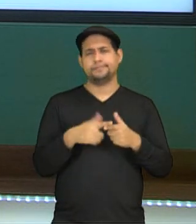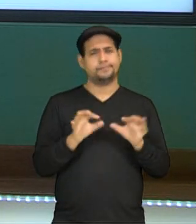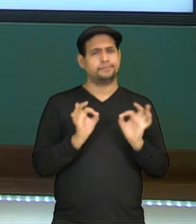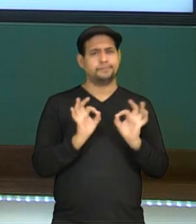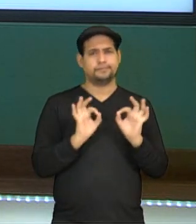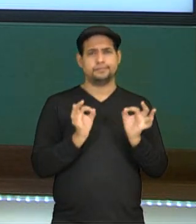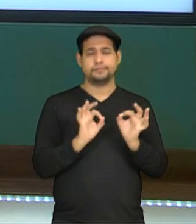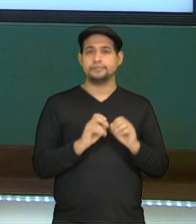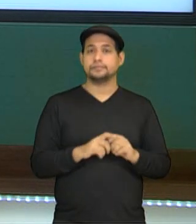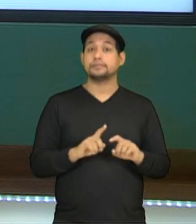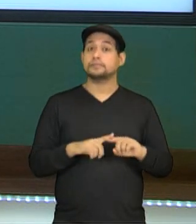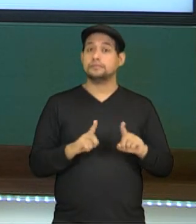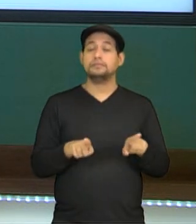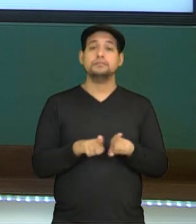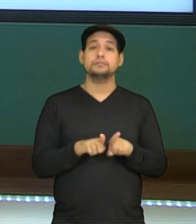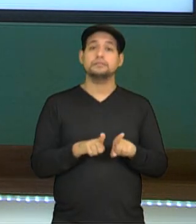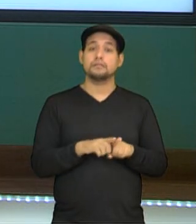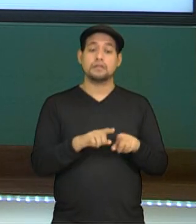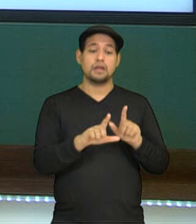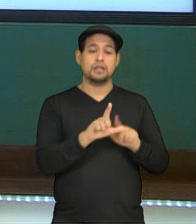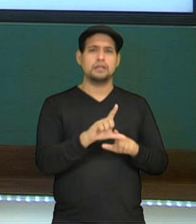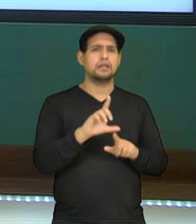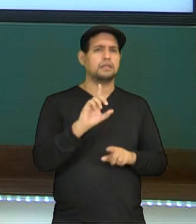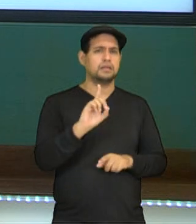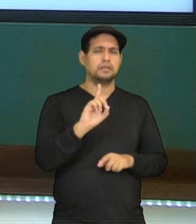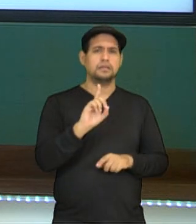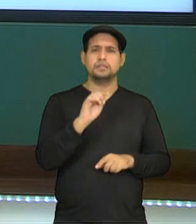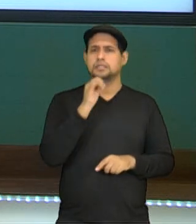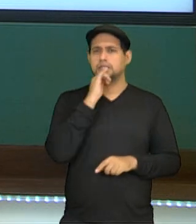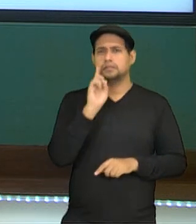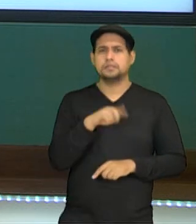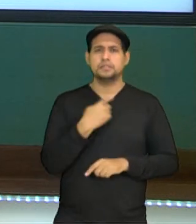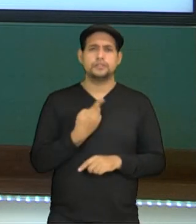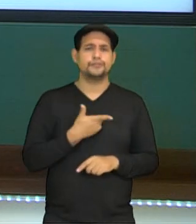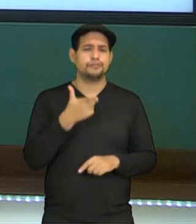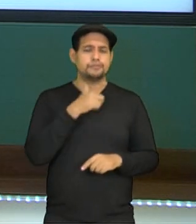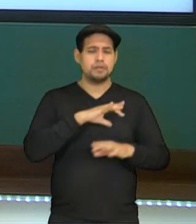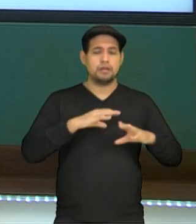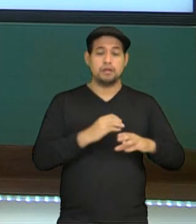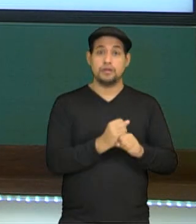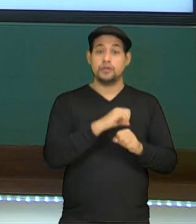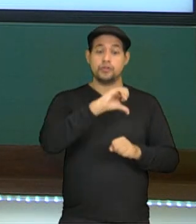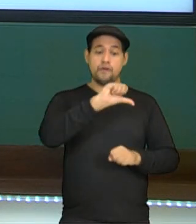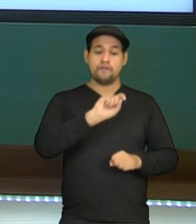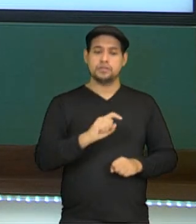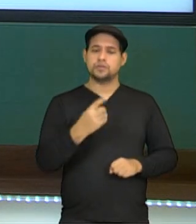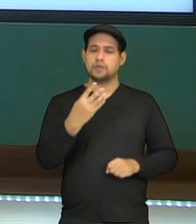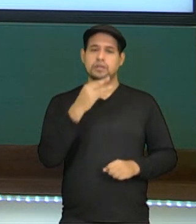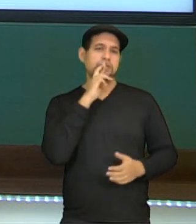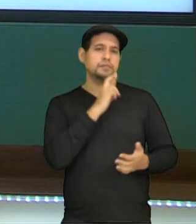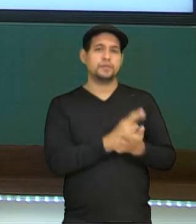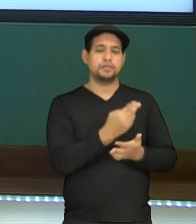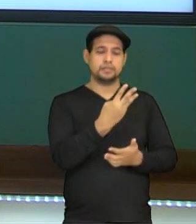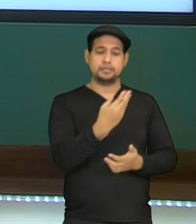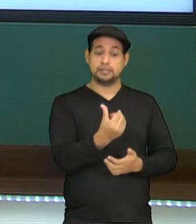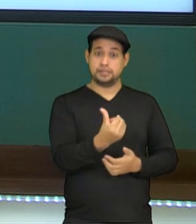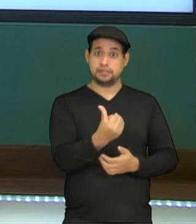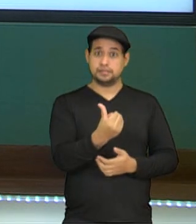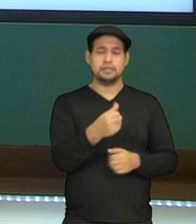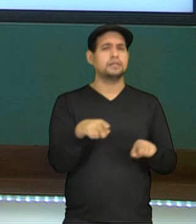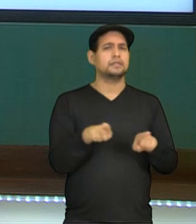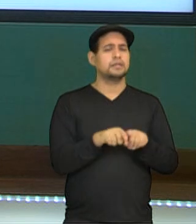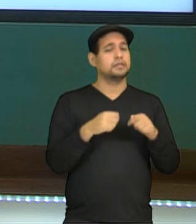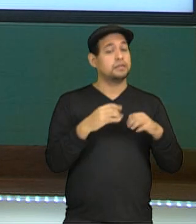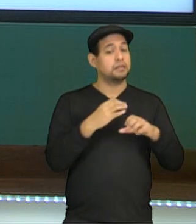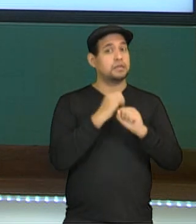tá bom? Aqui também, na letra D, olha só. A gente consegue multiplicar 9 vezes 4, que é 36. Temos